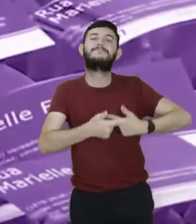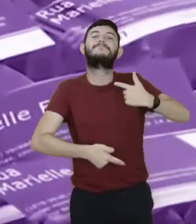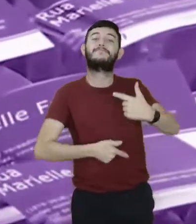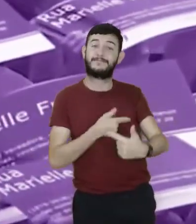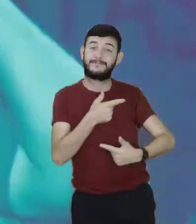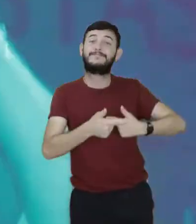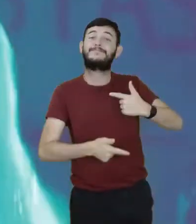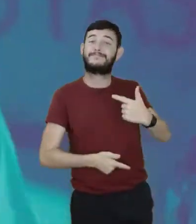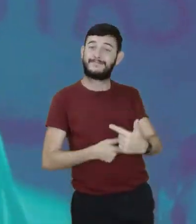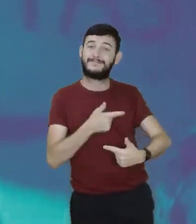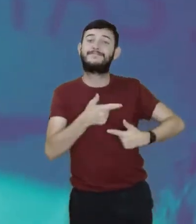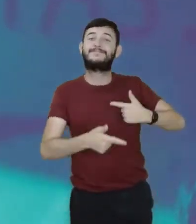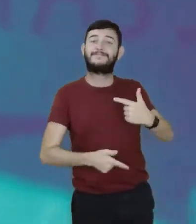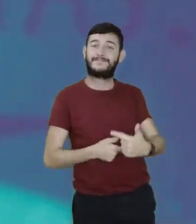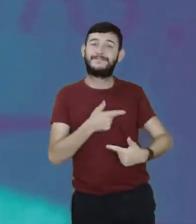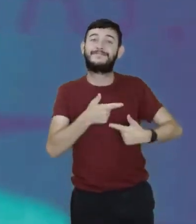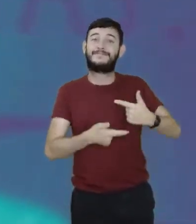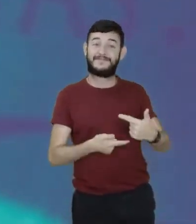acontecer.